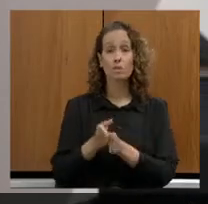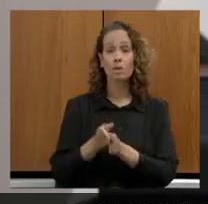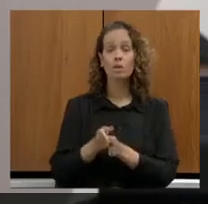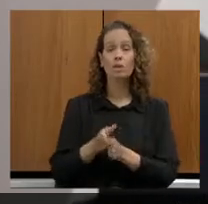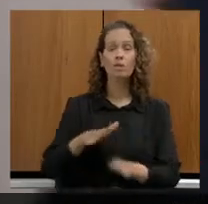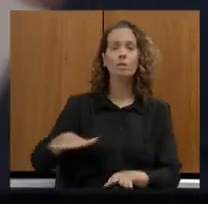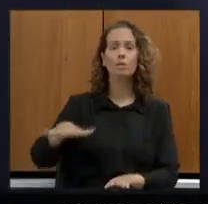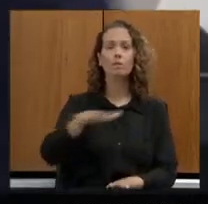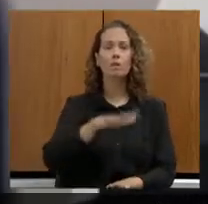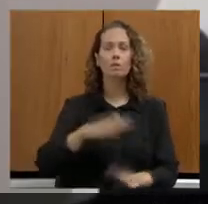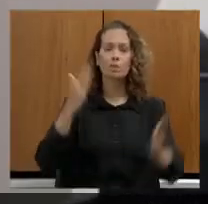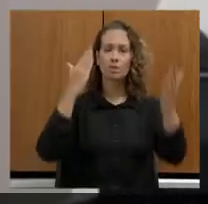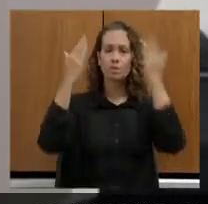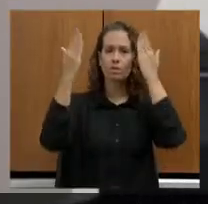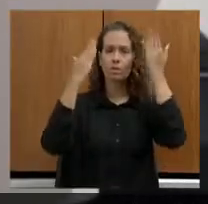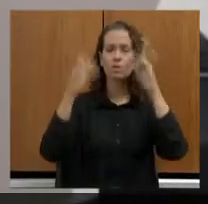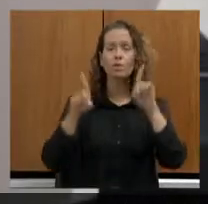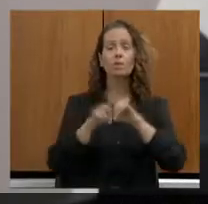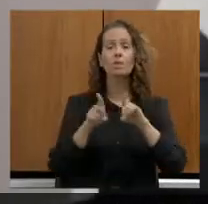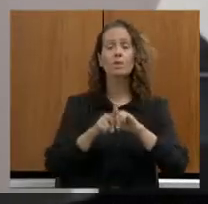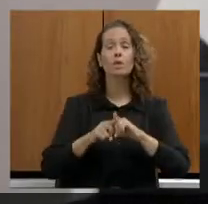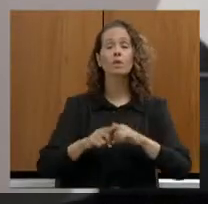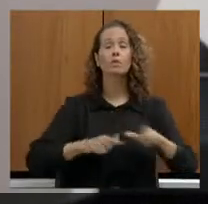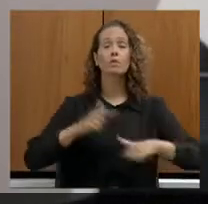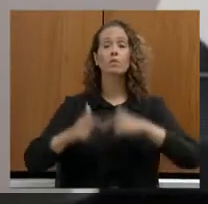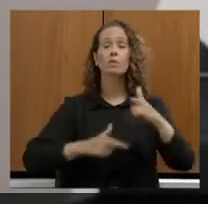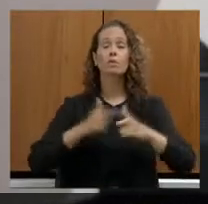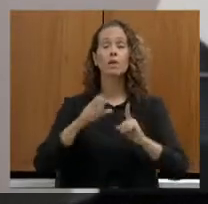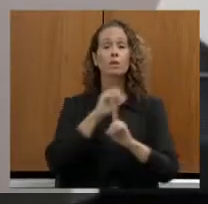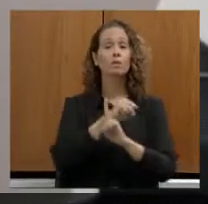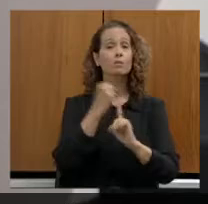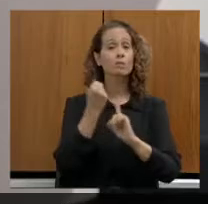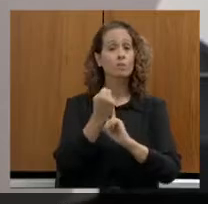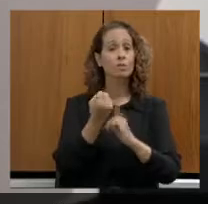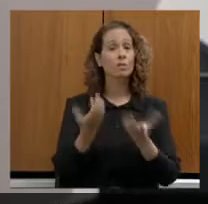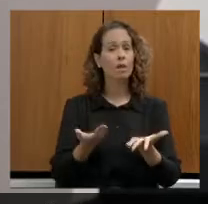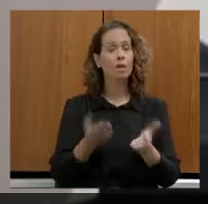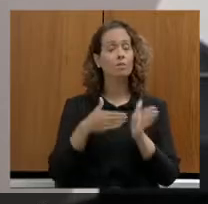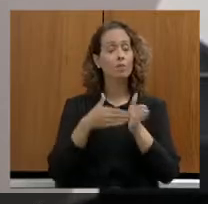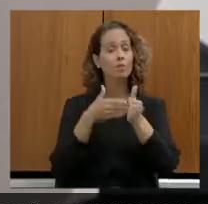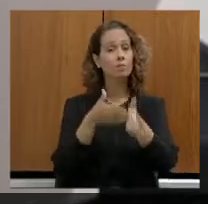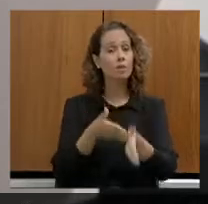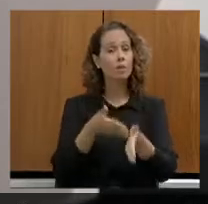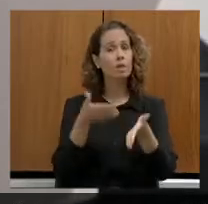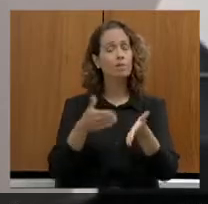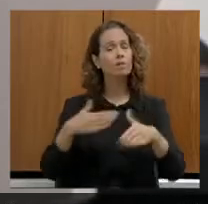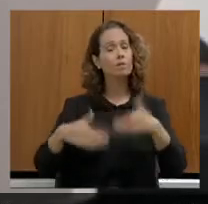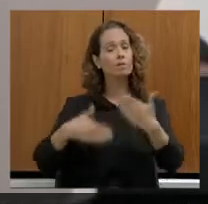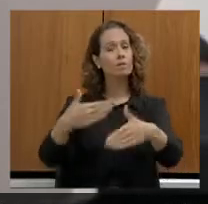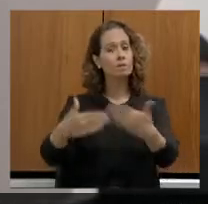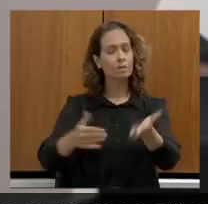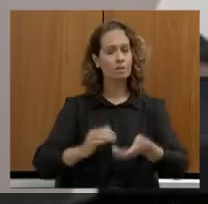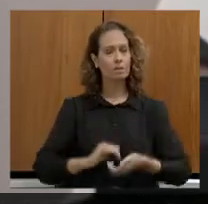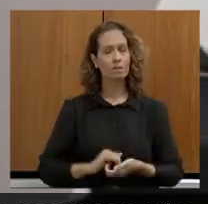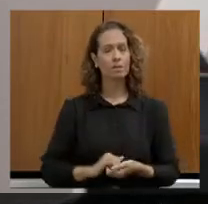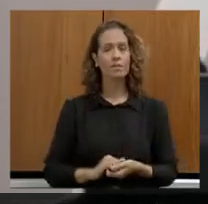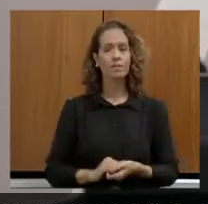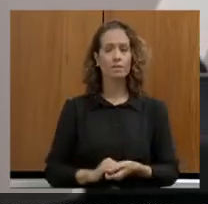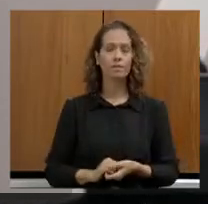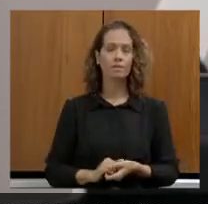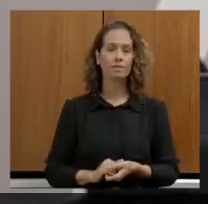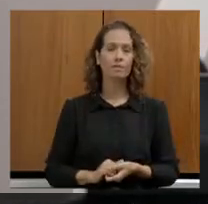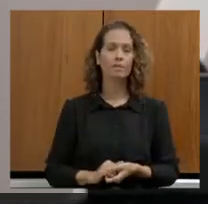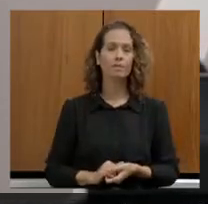de Psicologia com Conselho Regional de serviço social para o acompanhamento desse processo é